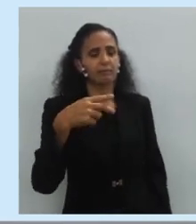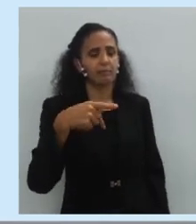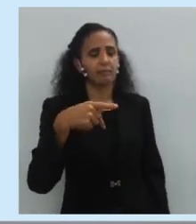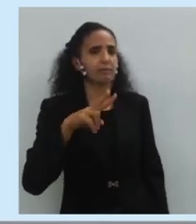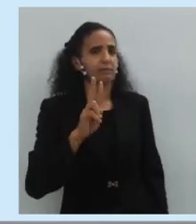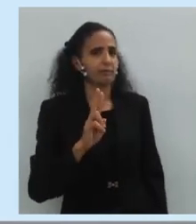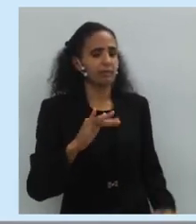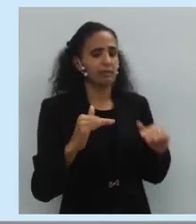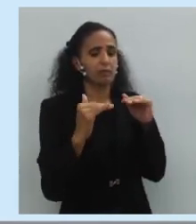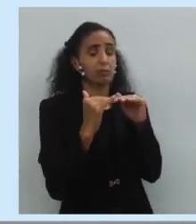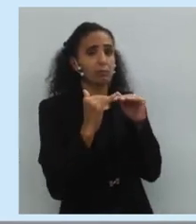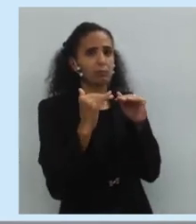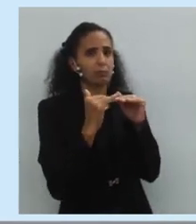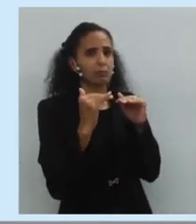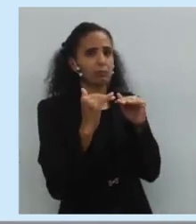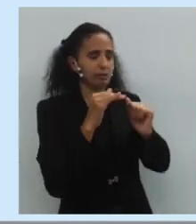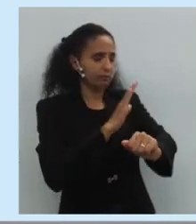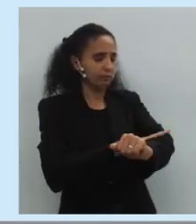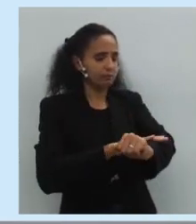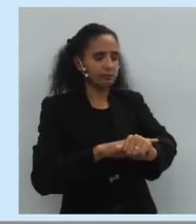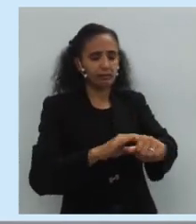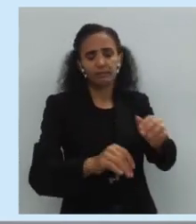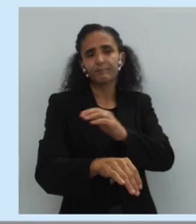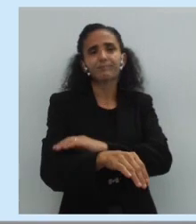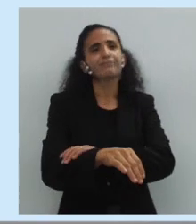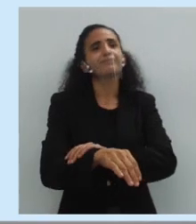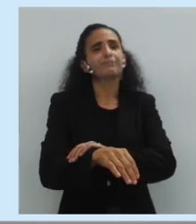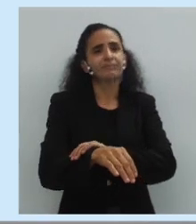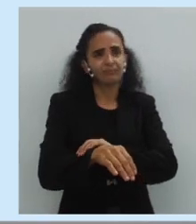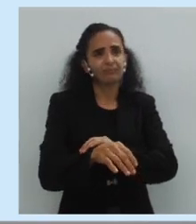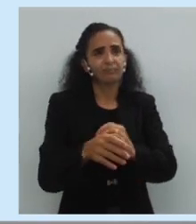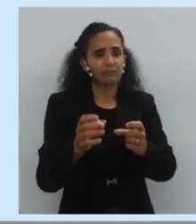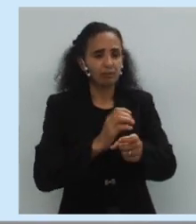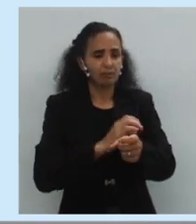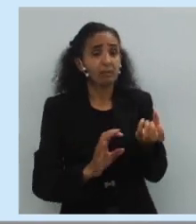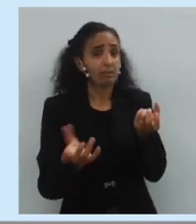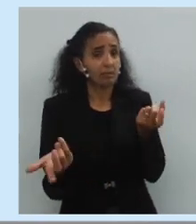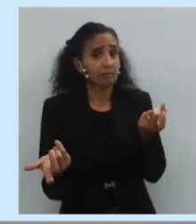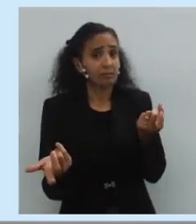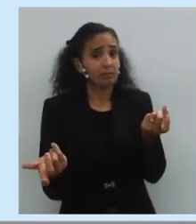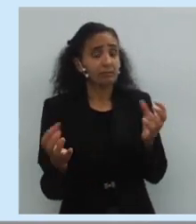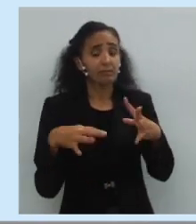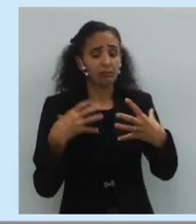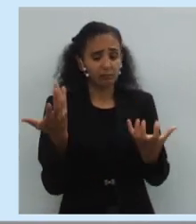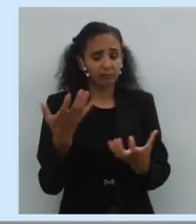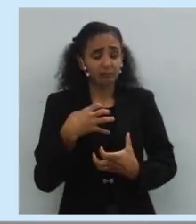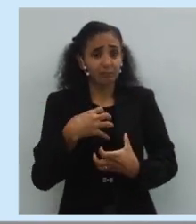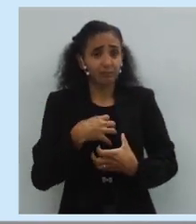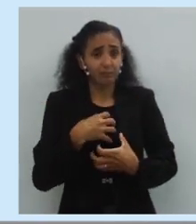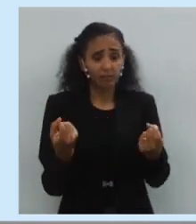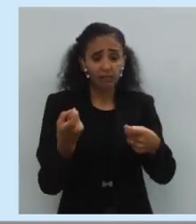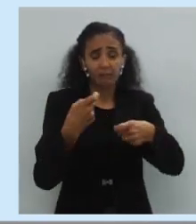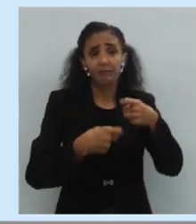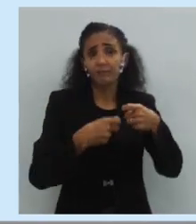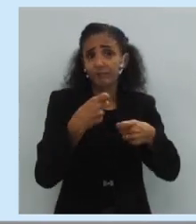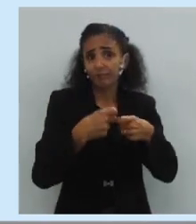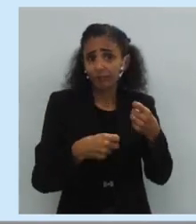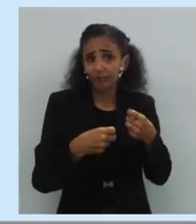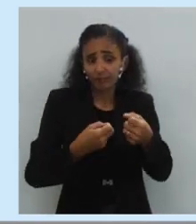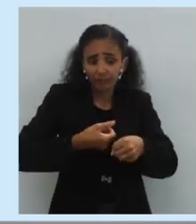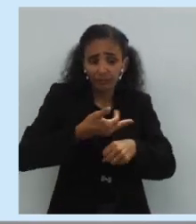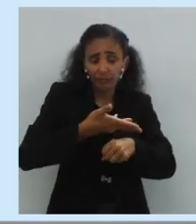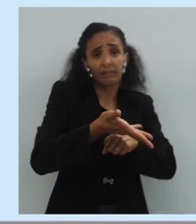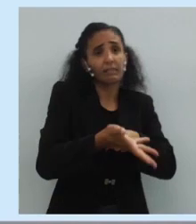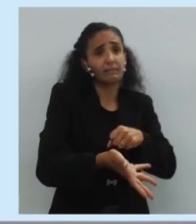do HPV, ela vai se dar por contato direto com a pele, ou seja, pela mucosa que está